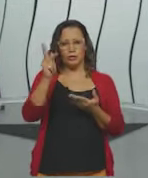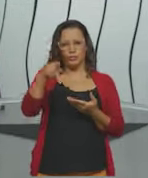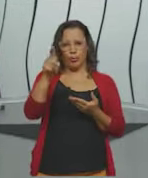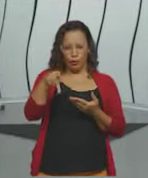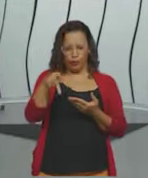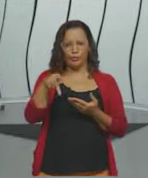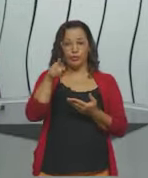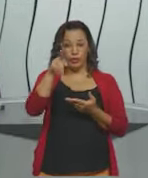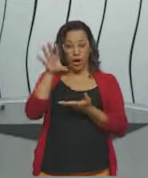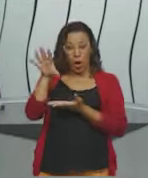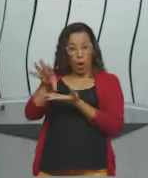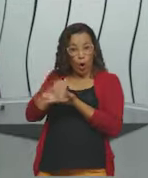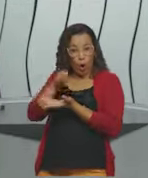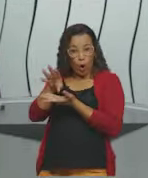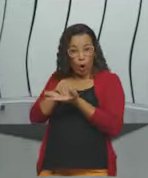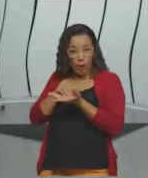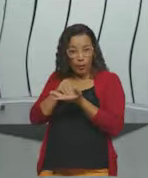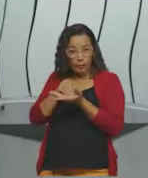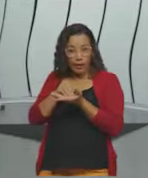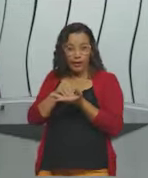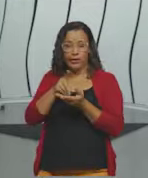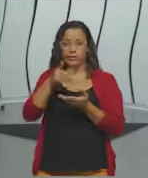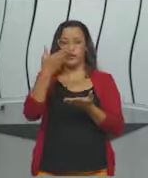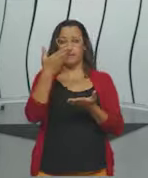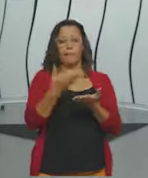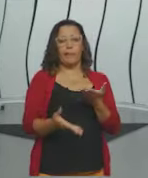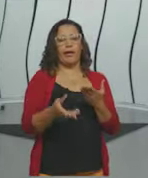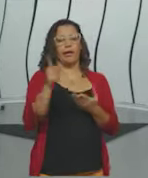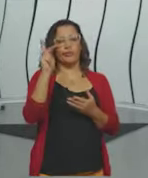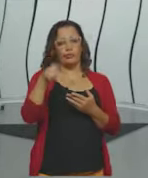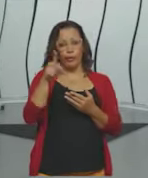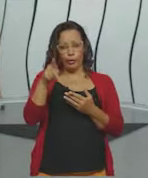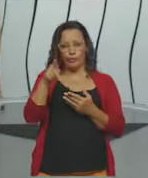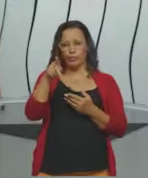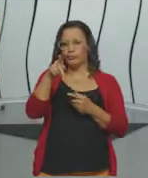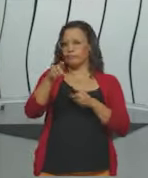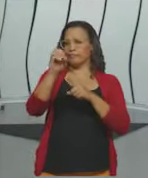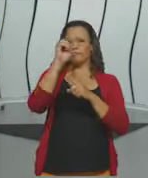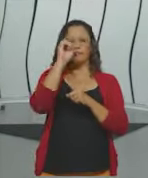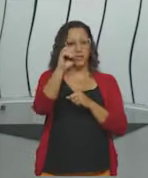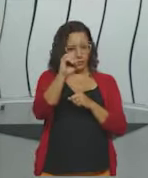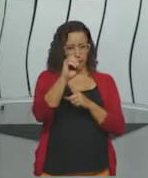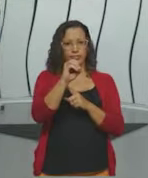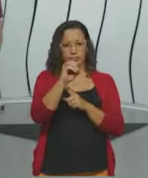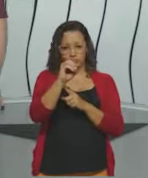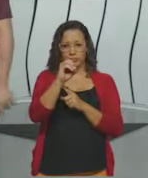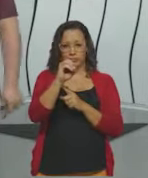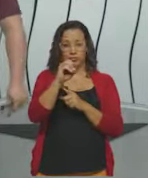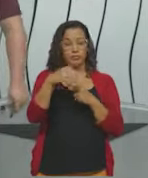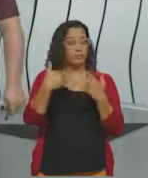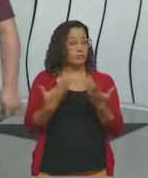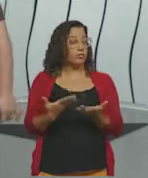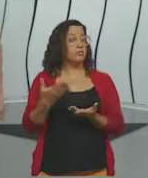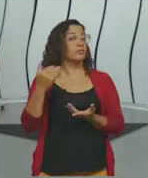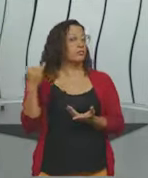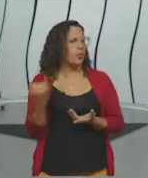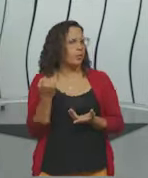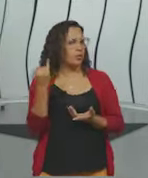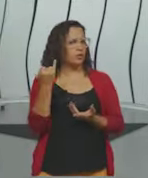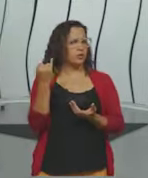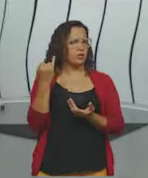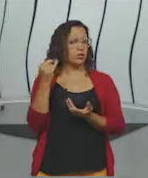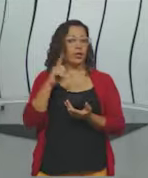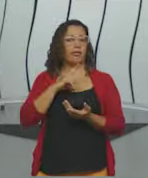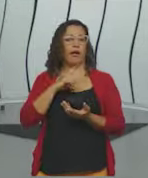você copiar ela integralmente, você perde ponto, você zera a competência 5. É importante lembrar,